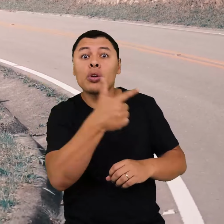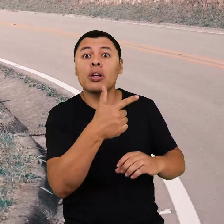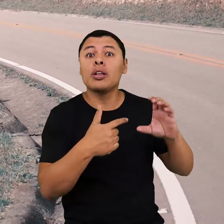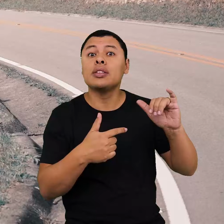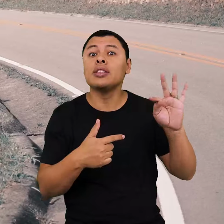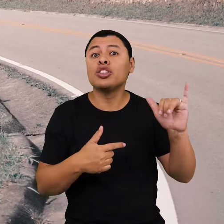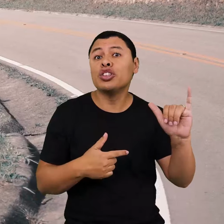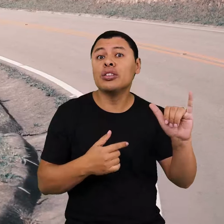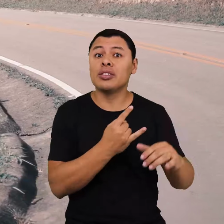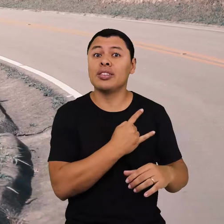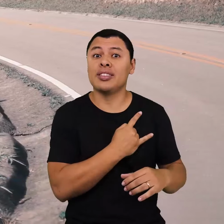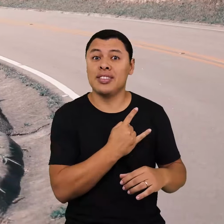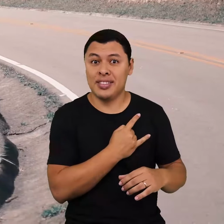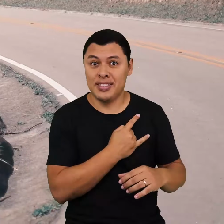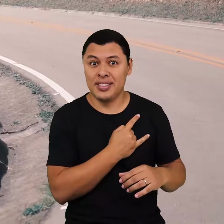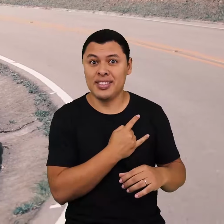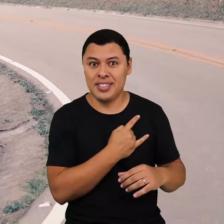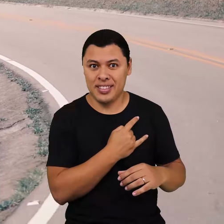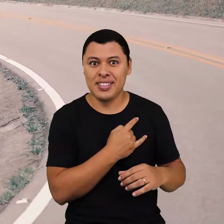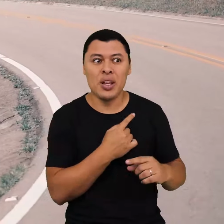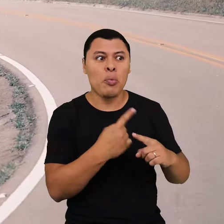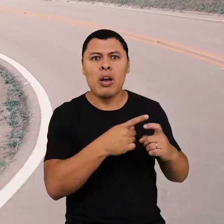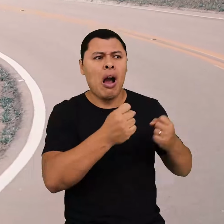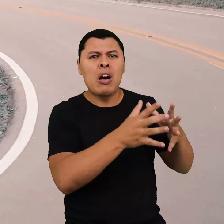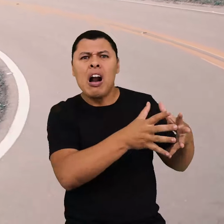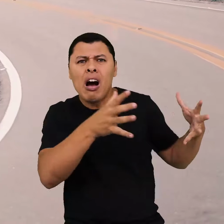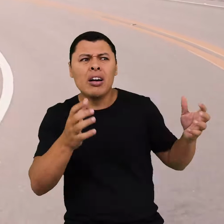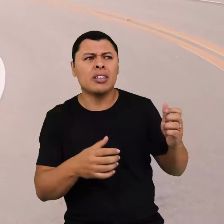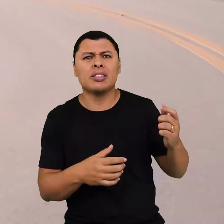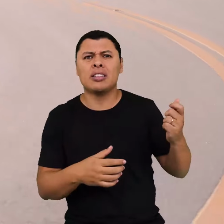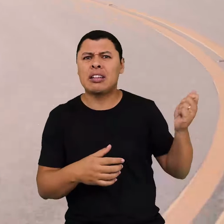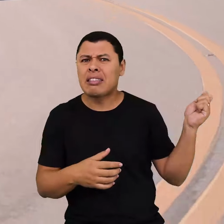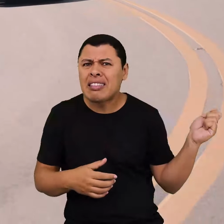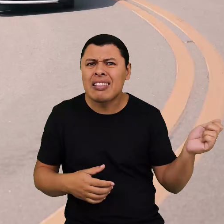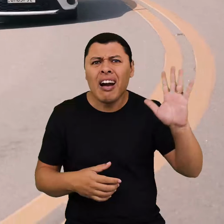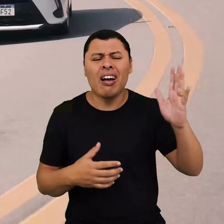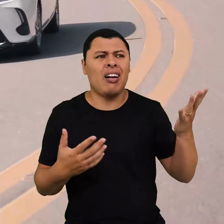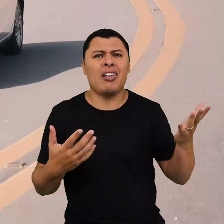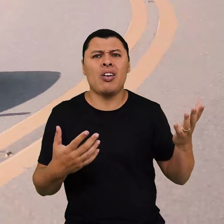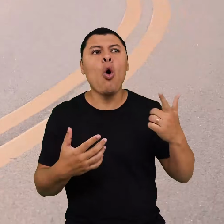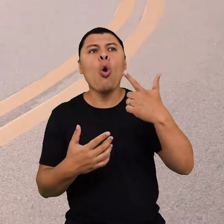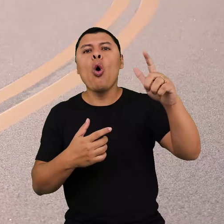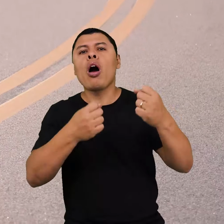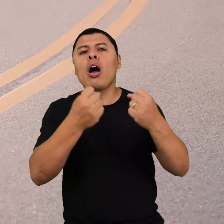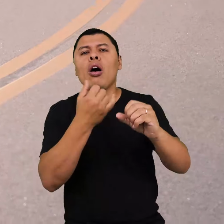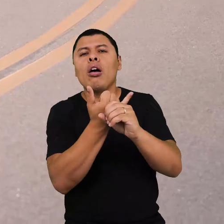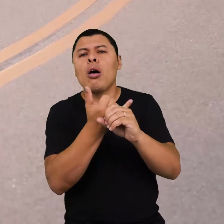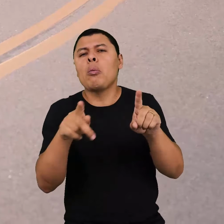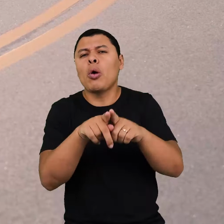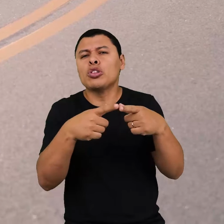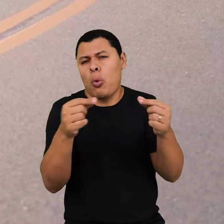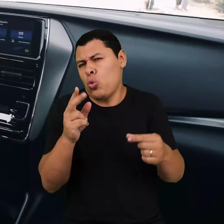Hatch assumiu o papel do Fit, mas ele é um carro grande, ficou caro, né? Então, os carros japoneses de Toyota, Honda nunca